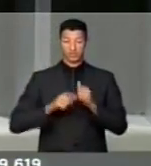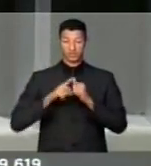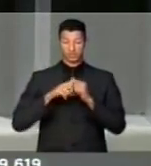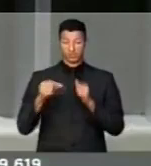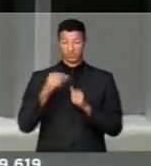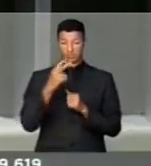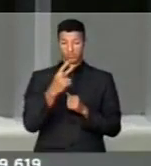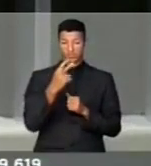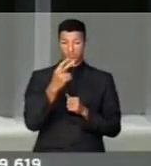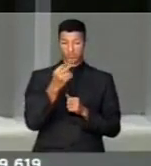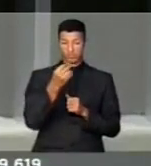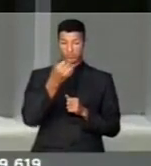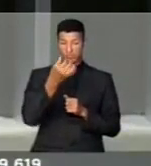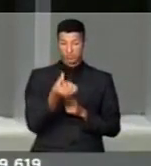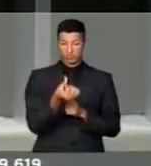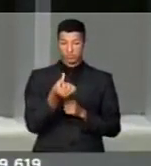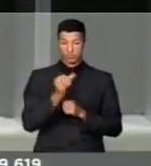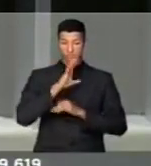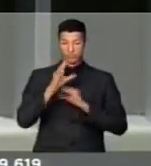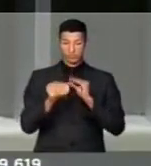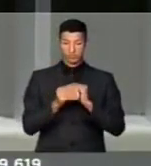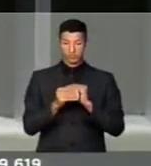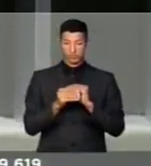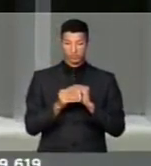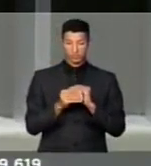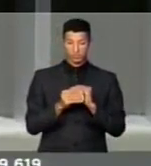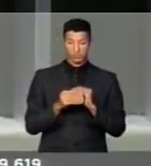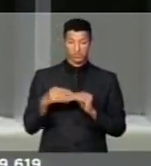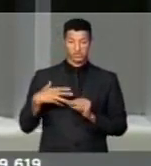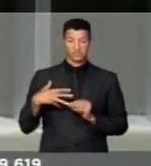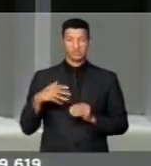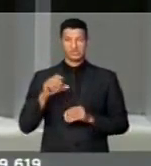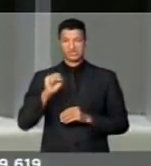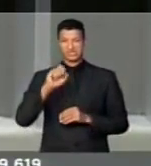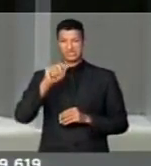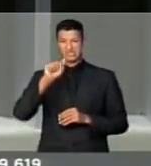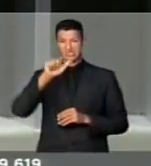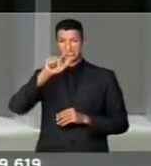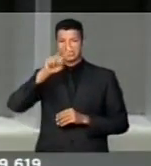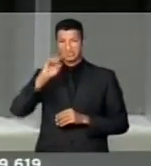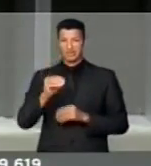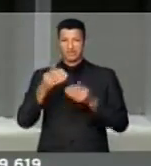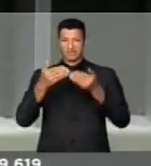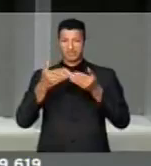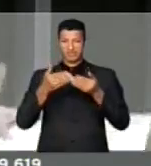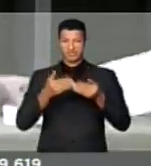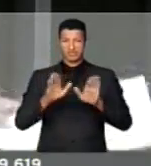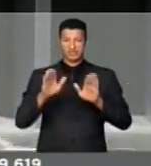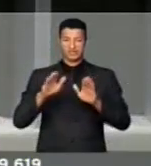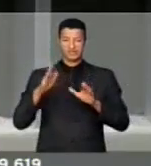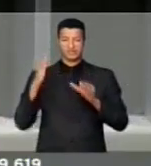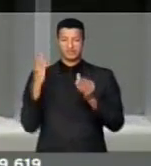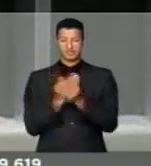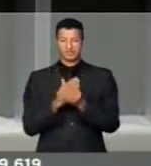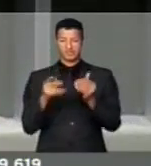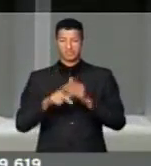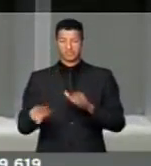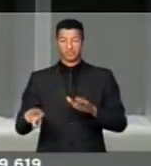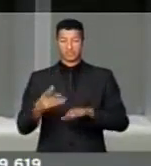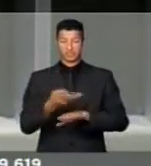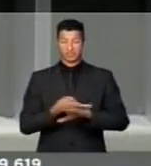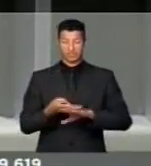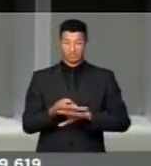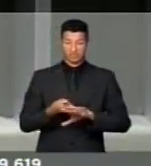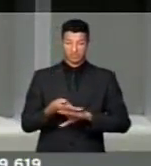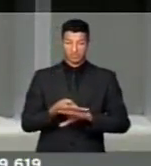artigo 206, colocando esse salvo, é a abertura para o processo de